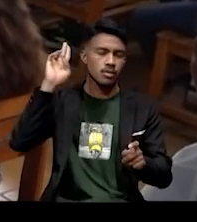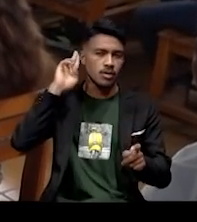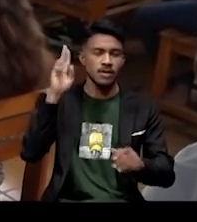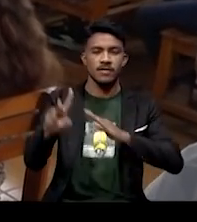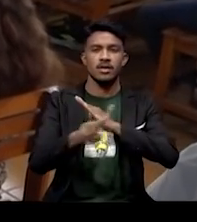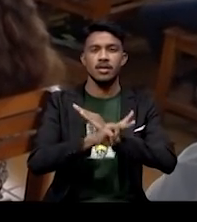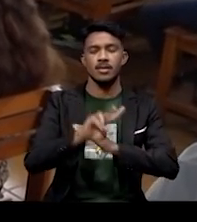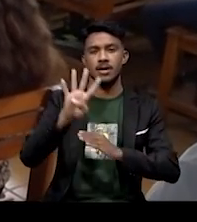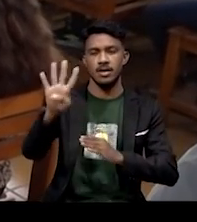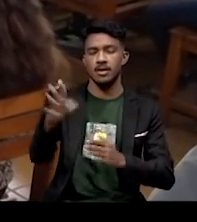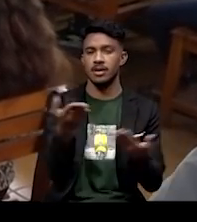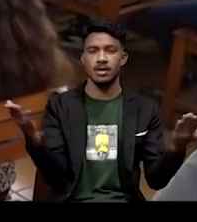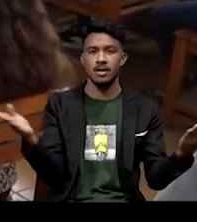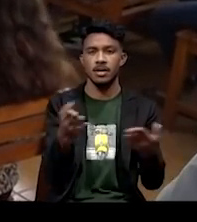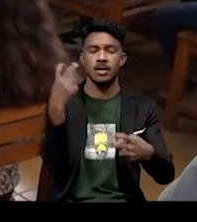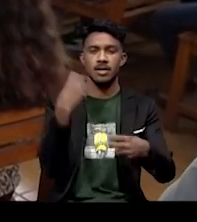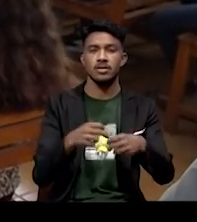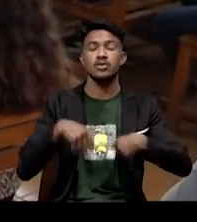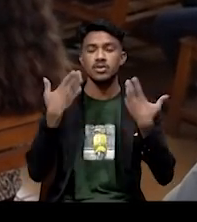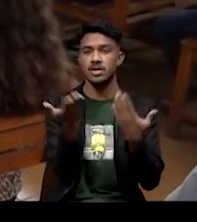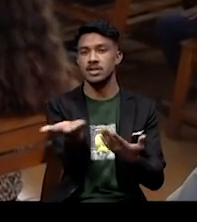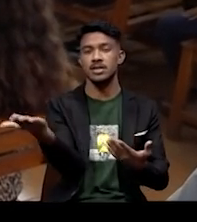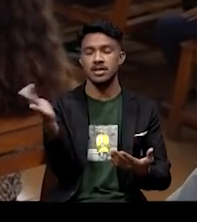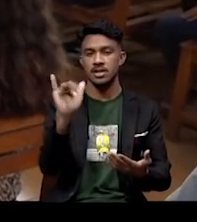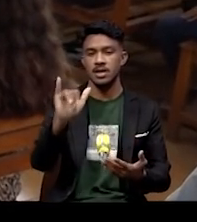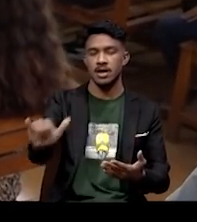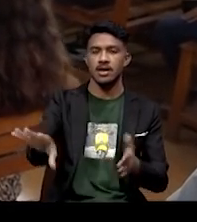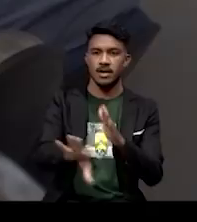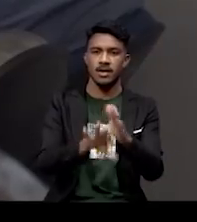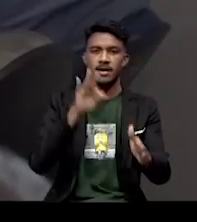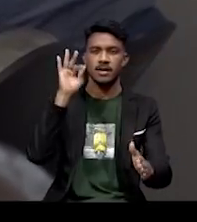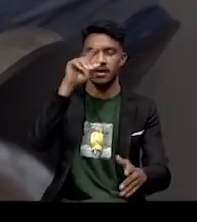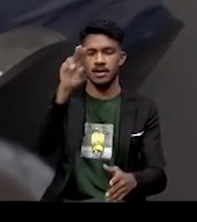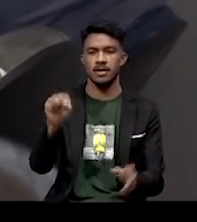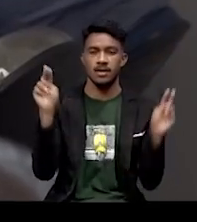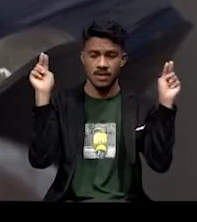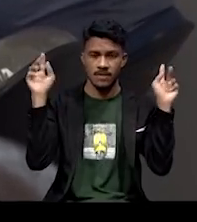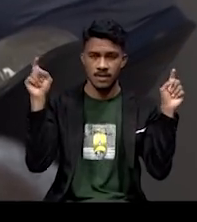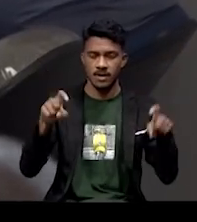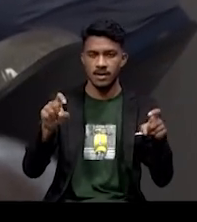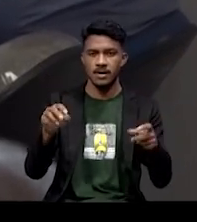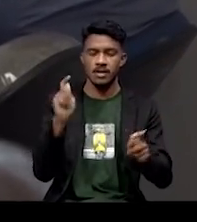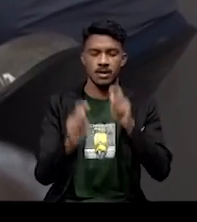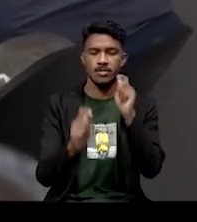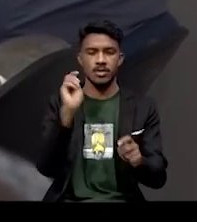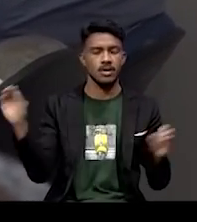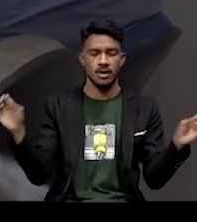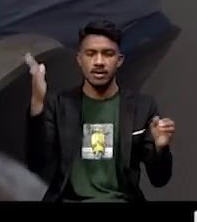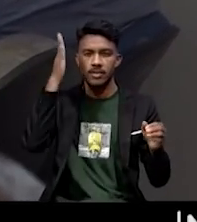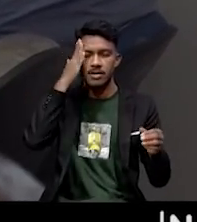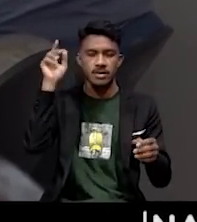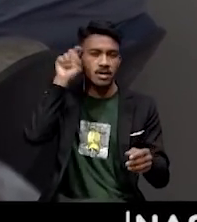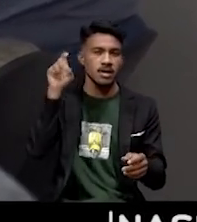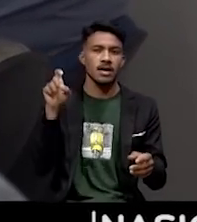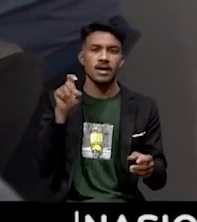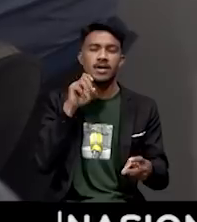nebedean terus, maibe oinsa osira nebe hetan visum obligatorio, maibe tribunal la considera idane. Tambane, Shanana Gushmão perkupau justisa